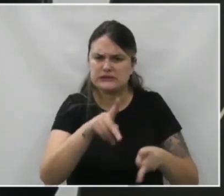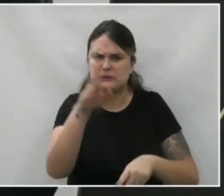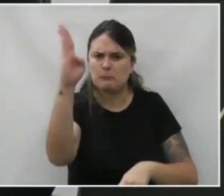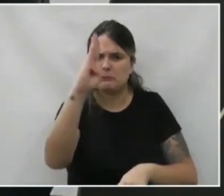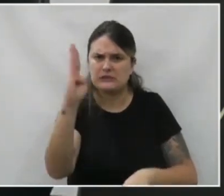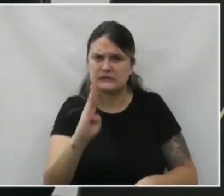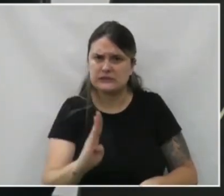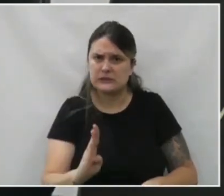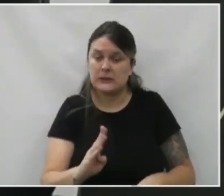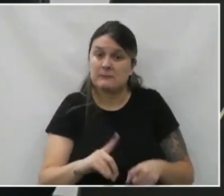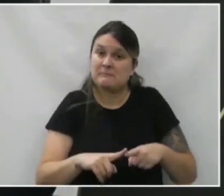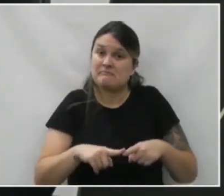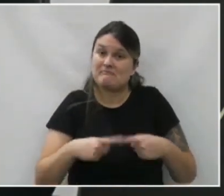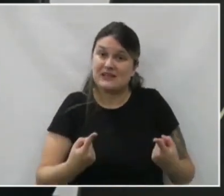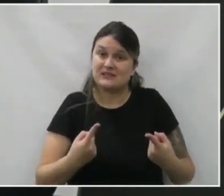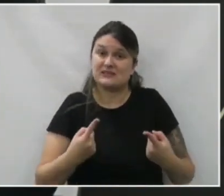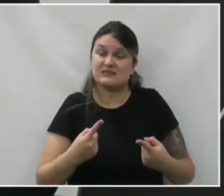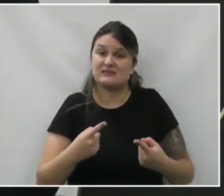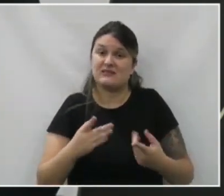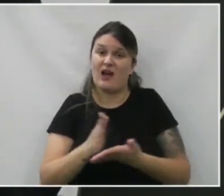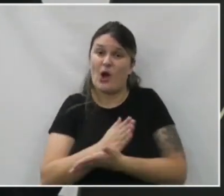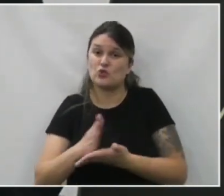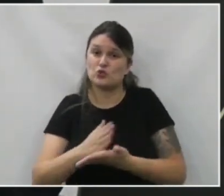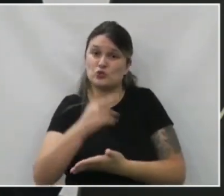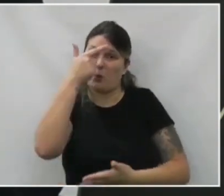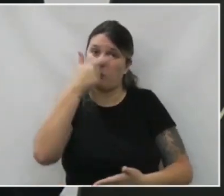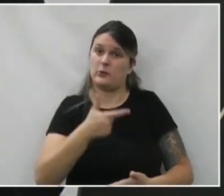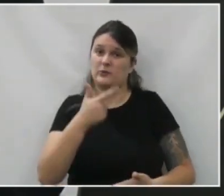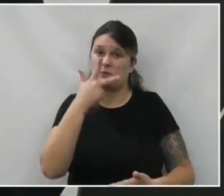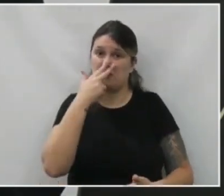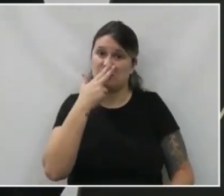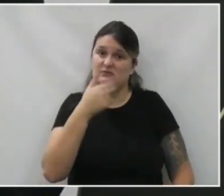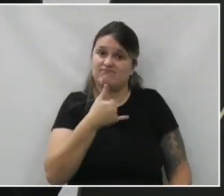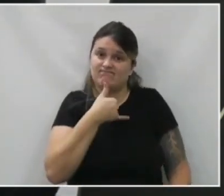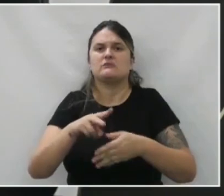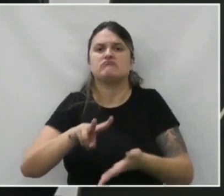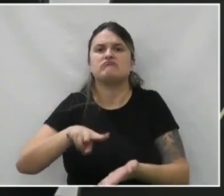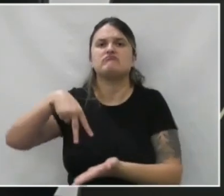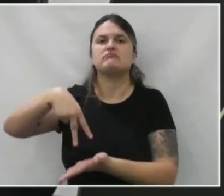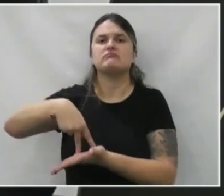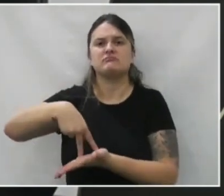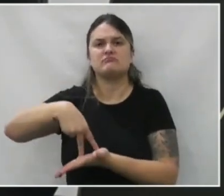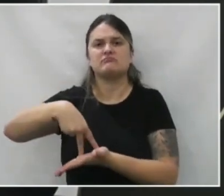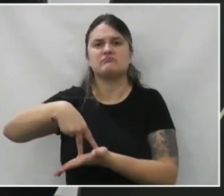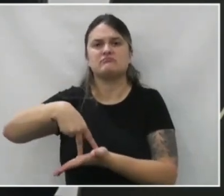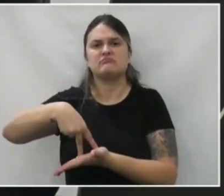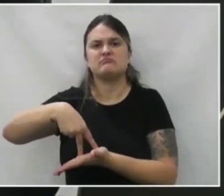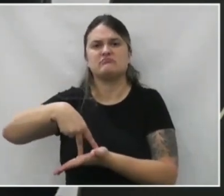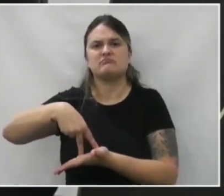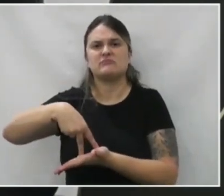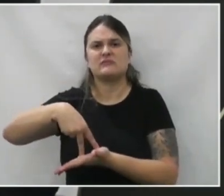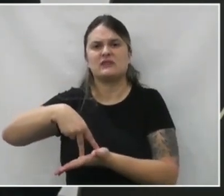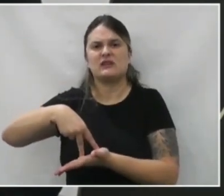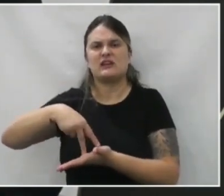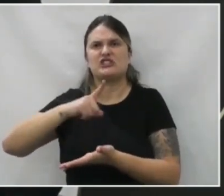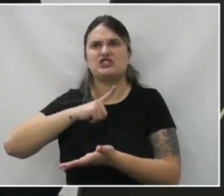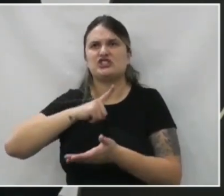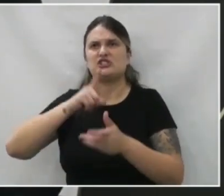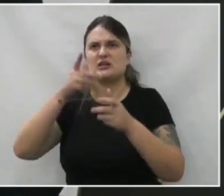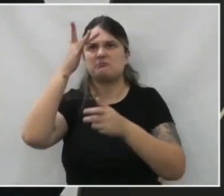comemorativas ao aniversário de 130 anos do município de União da Vitória. Artigo 2º. Este